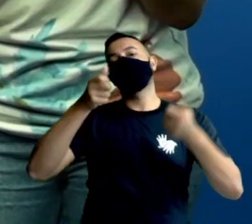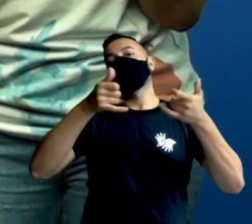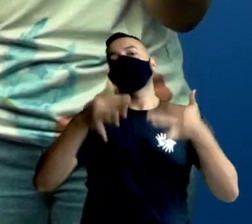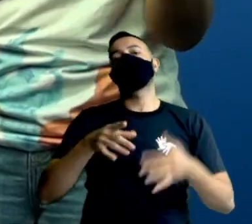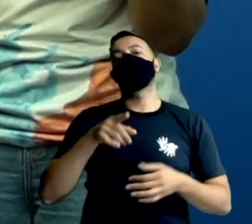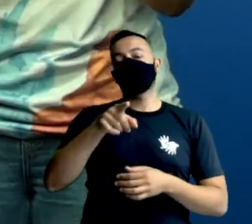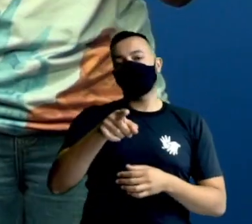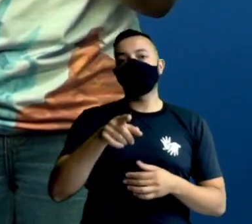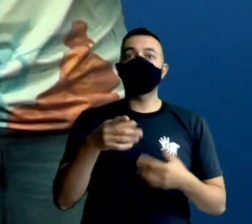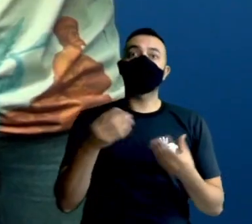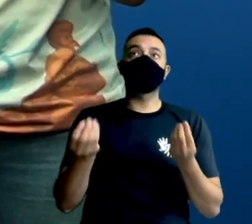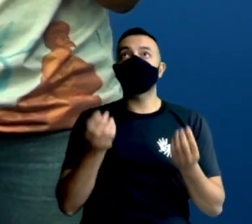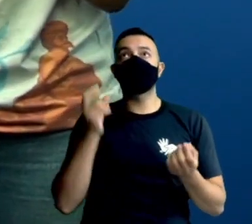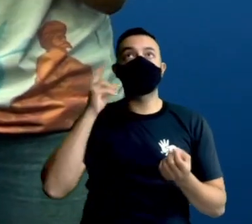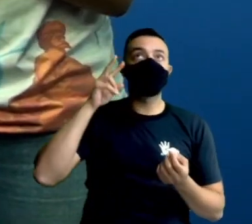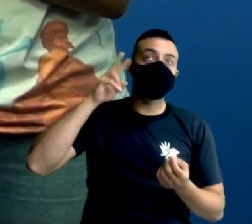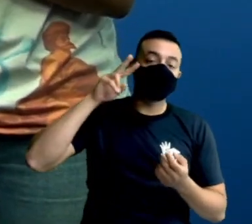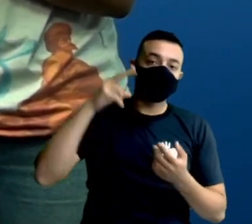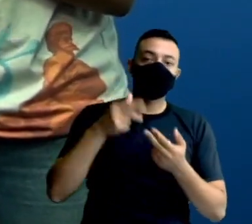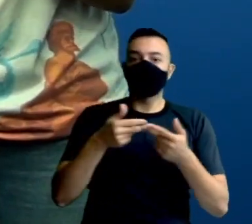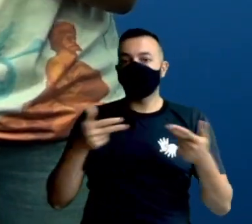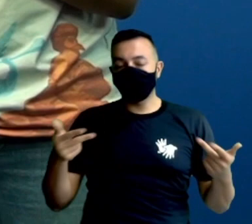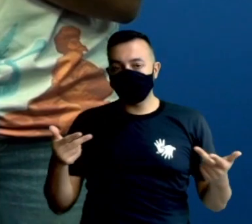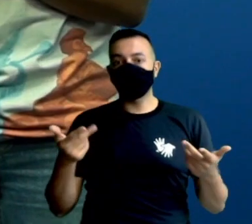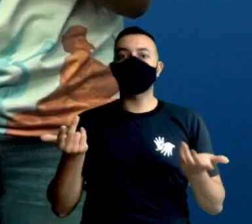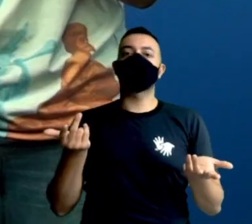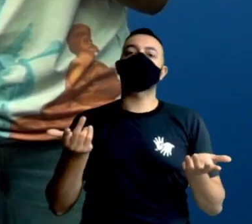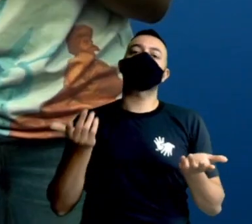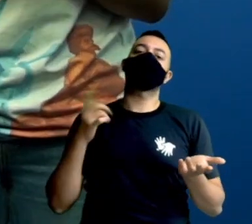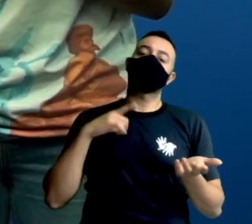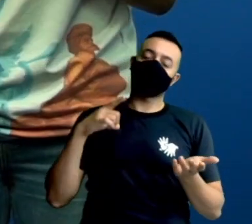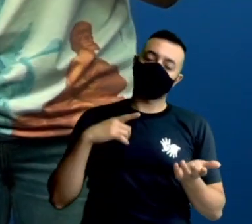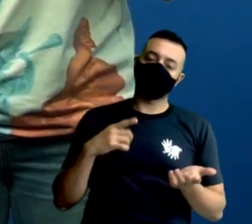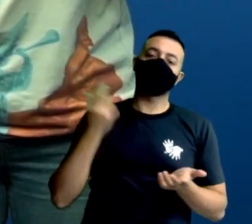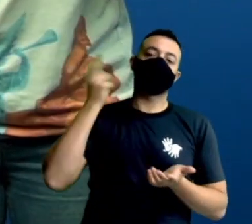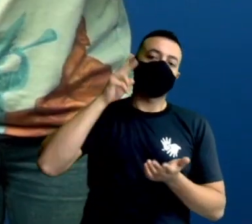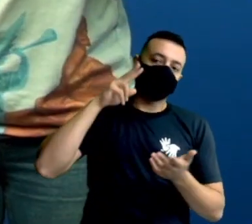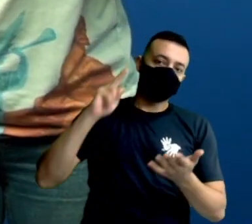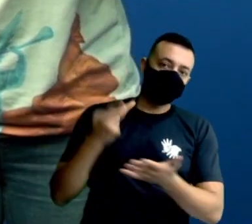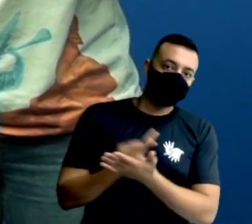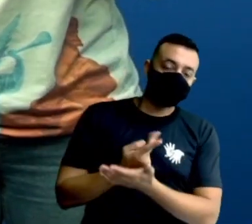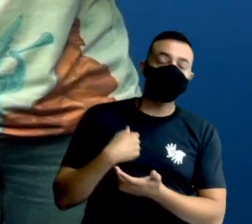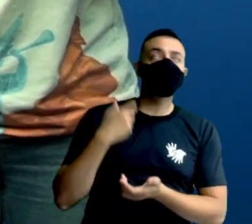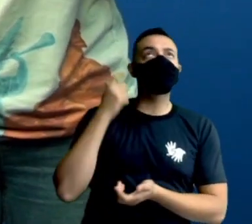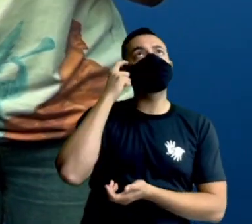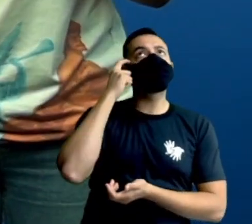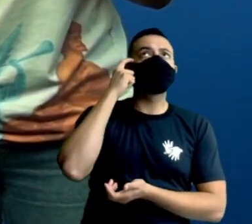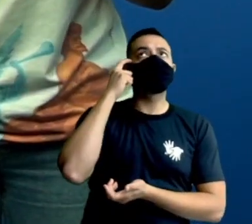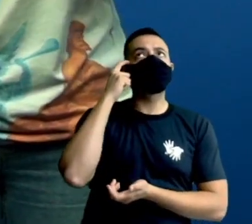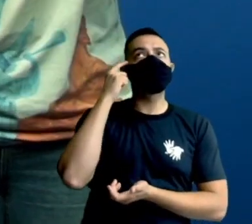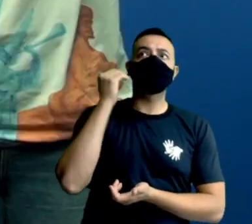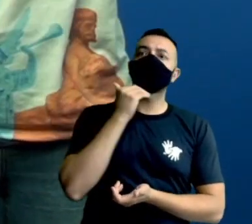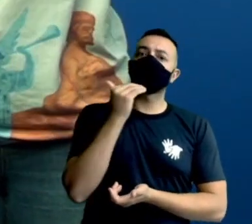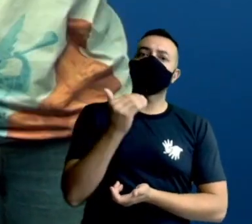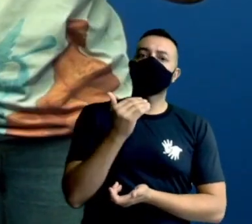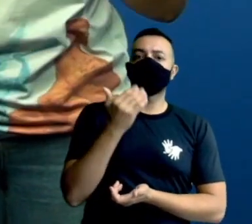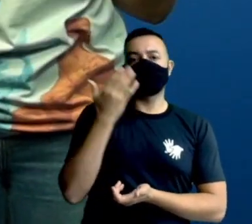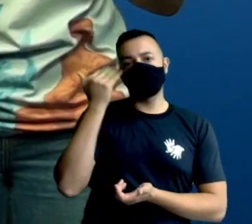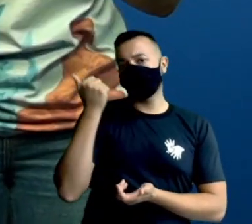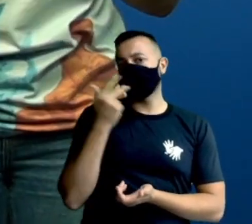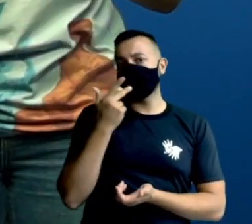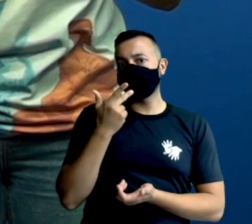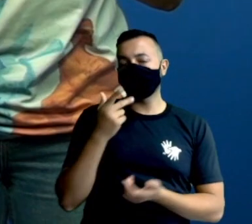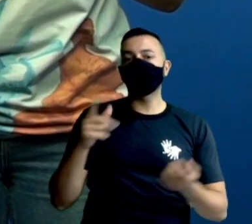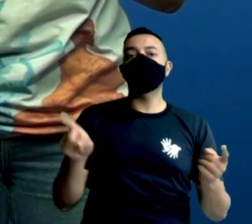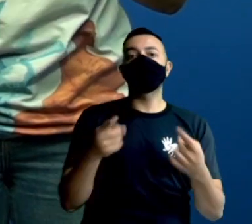você, lembrar de um personagem, de uma figura dessa história que eu fiquei sem saber falar daquela aula sobre